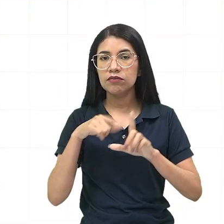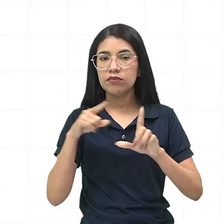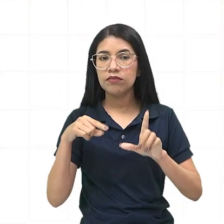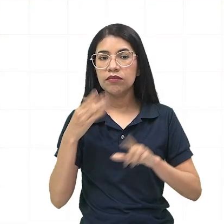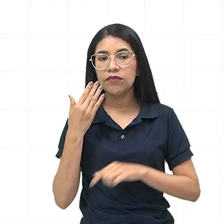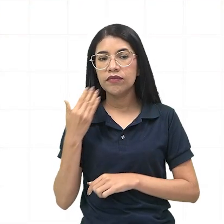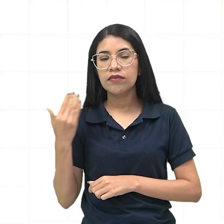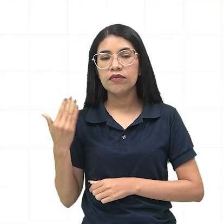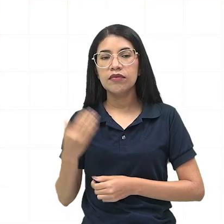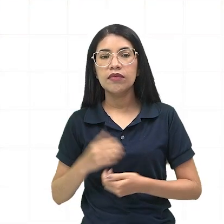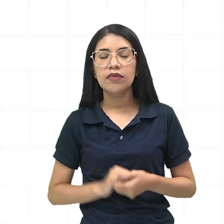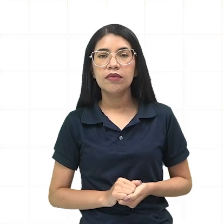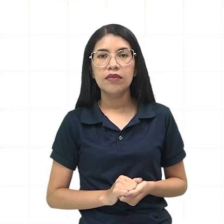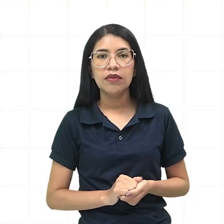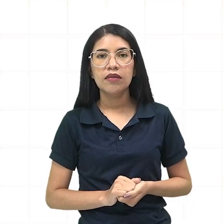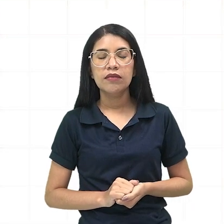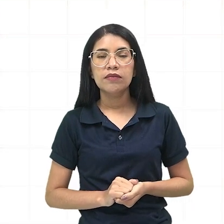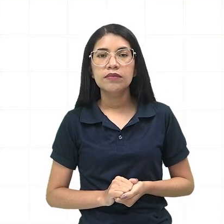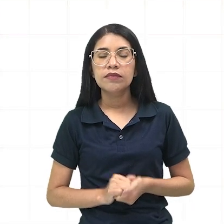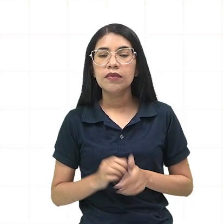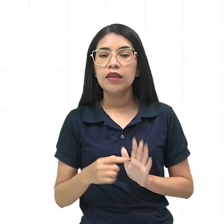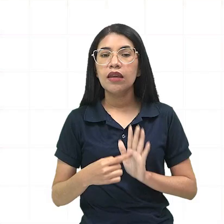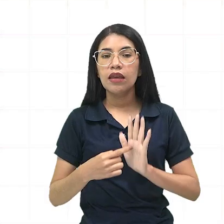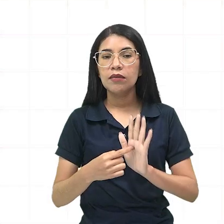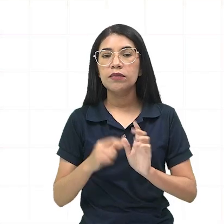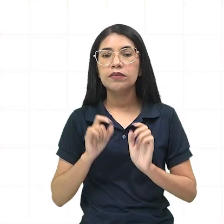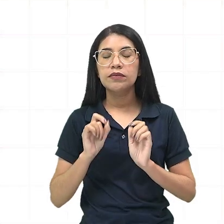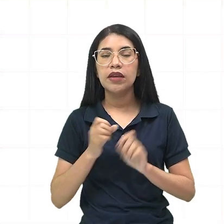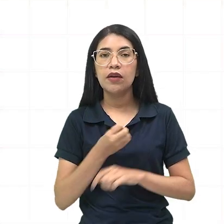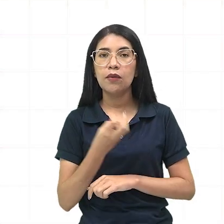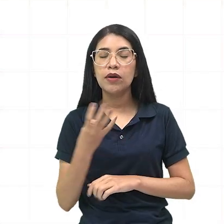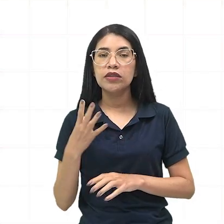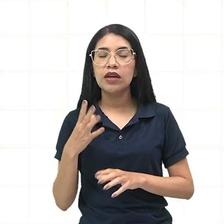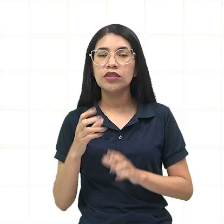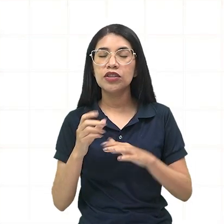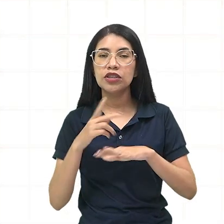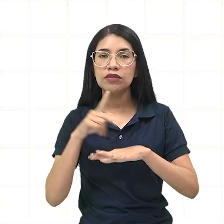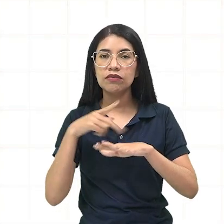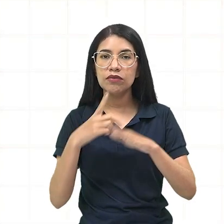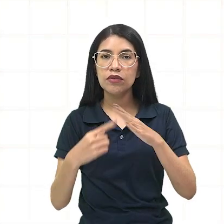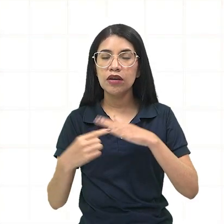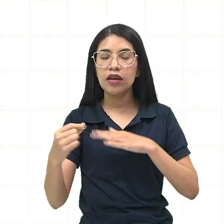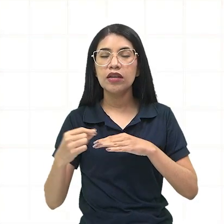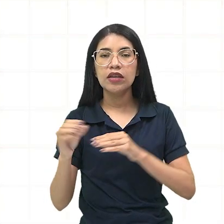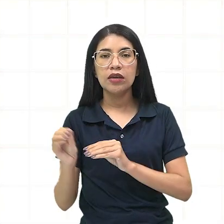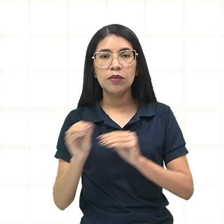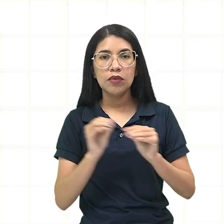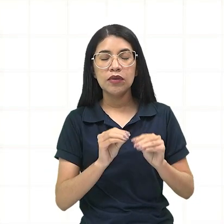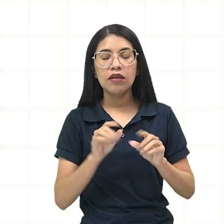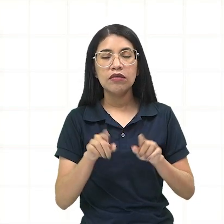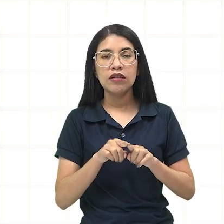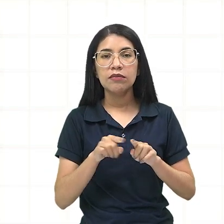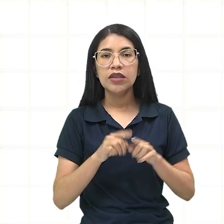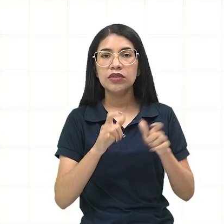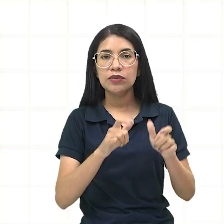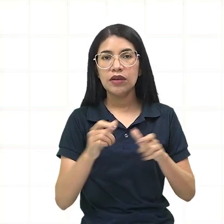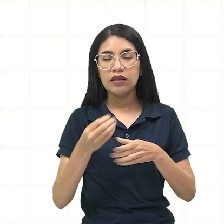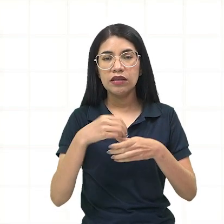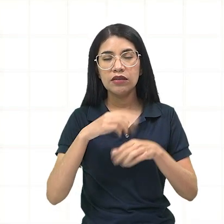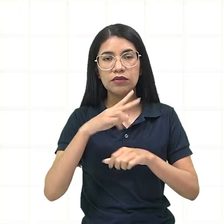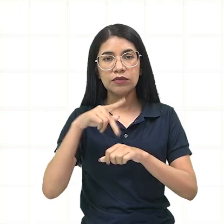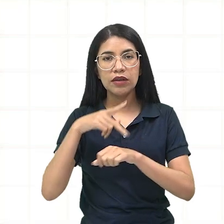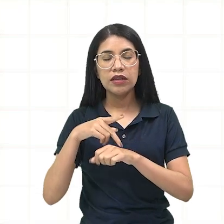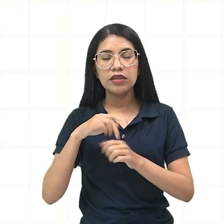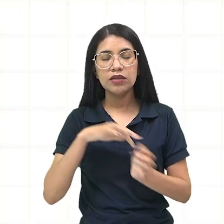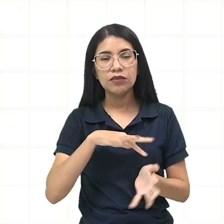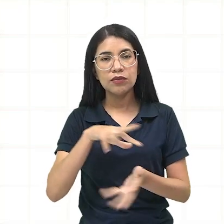próxima tela, né? Que mostra ali a quantidade de refugiados e deslocados internos dentro